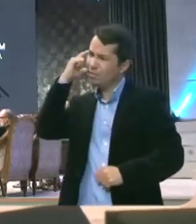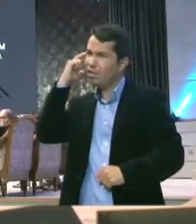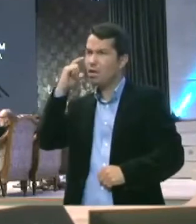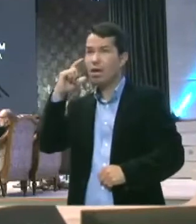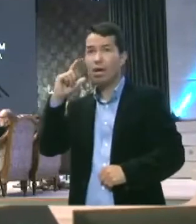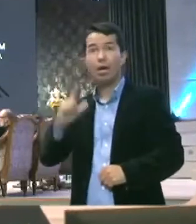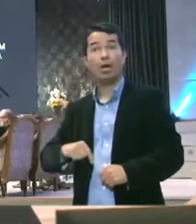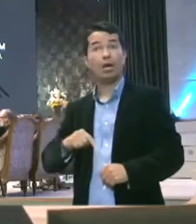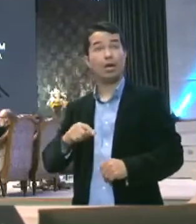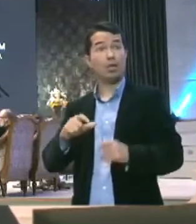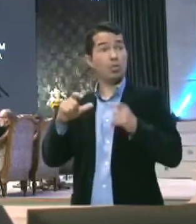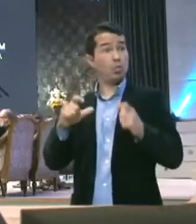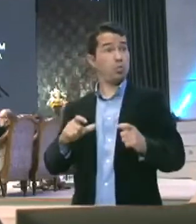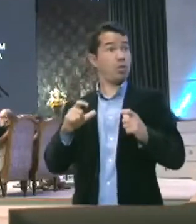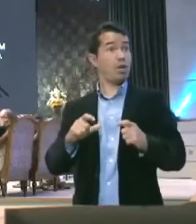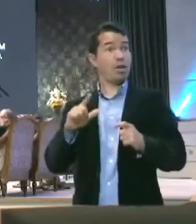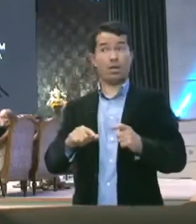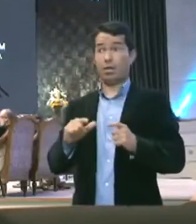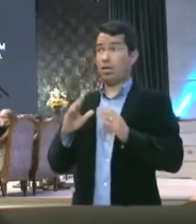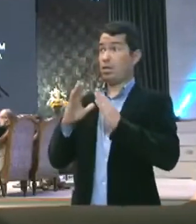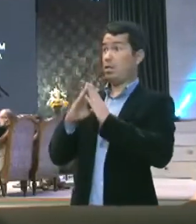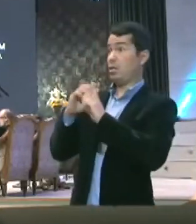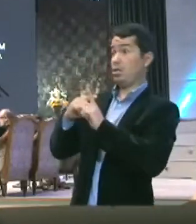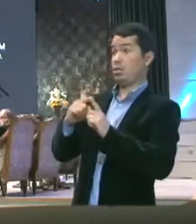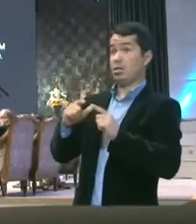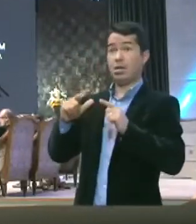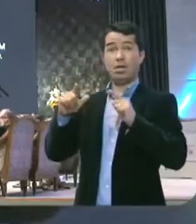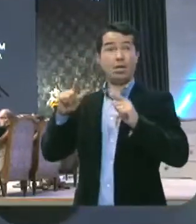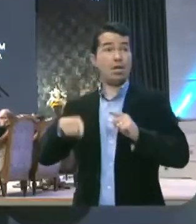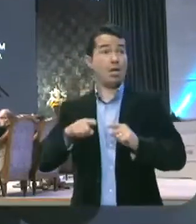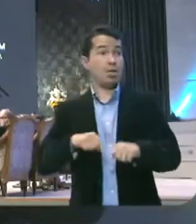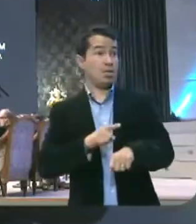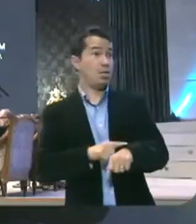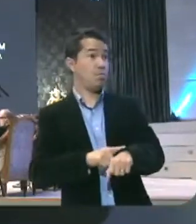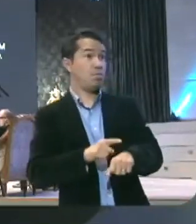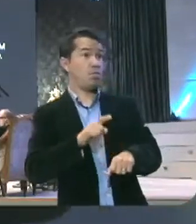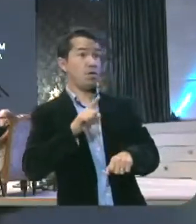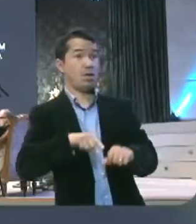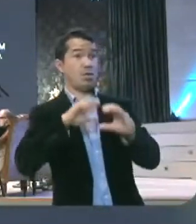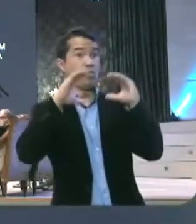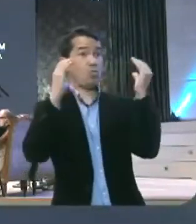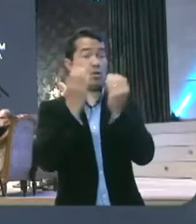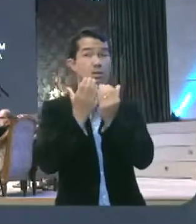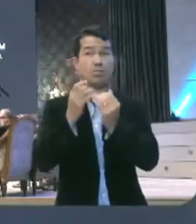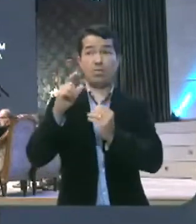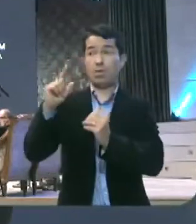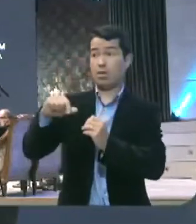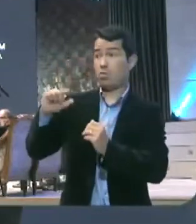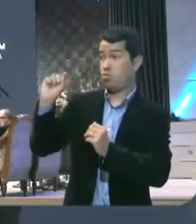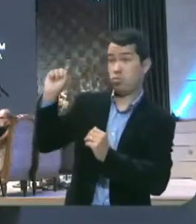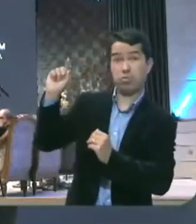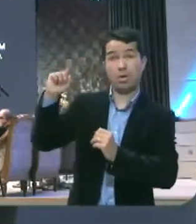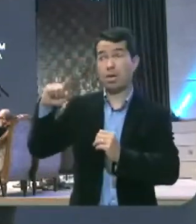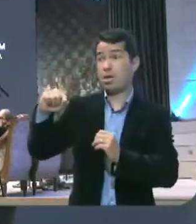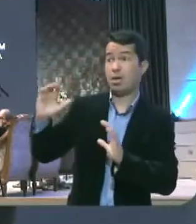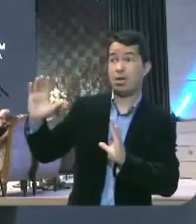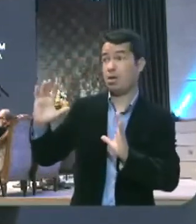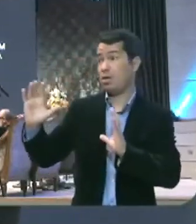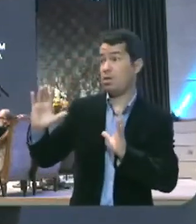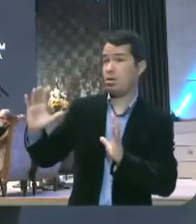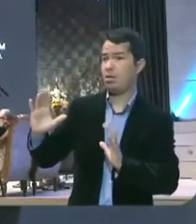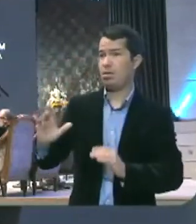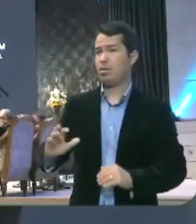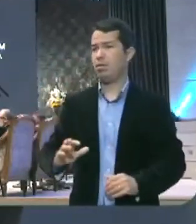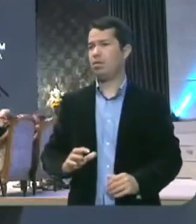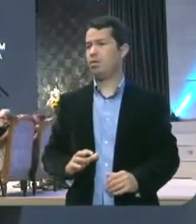a gente fica imaginando que é o momento e às vezes até a gente começa uma romaria